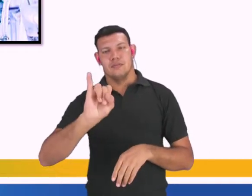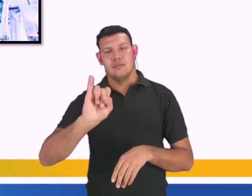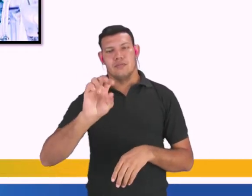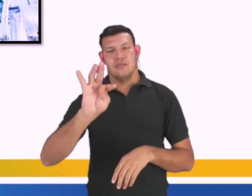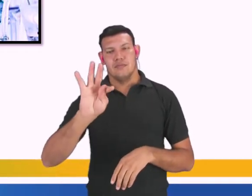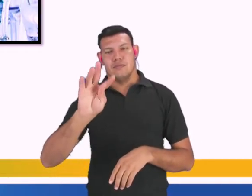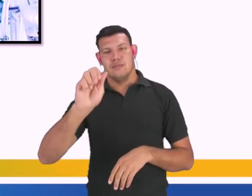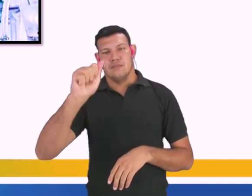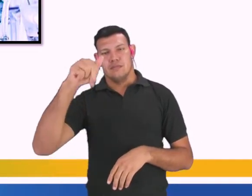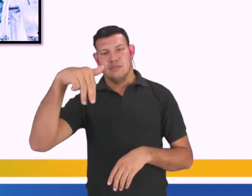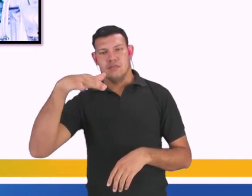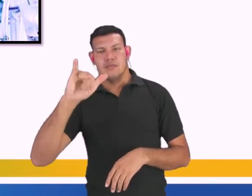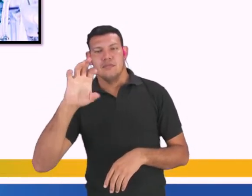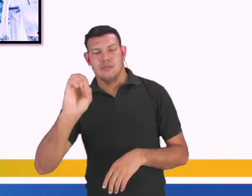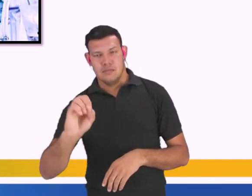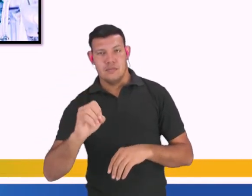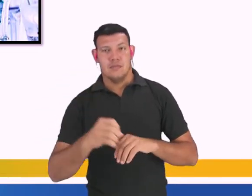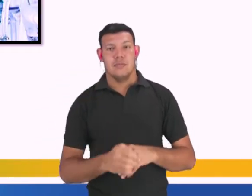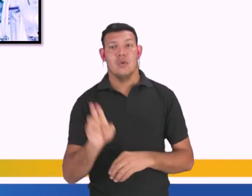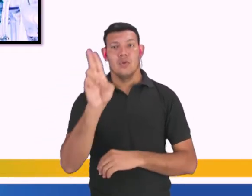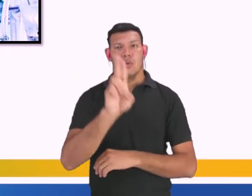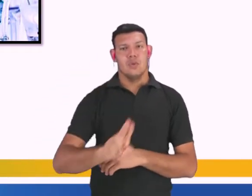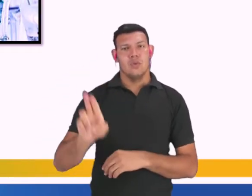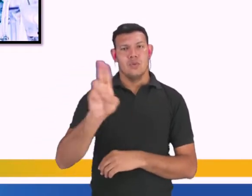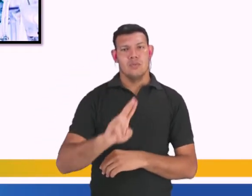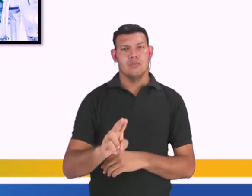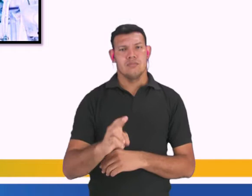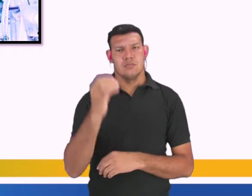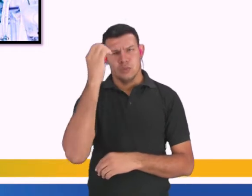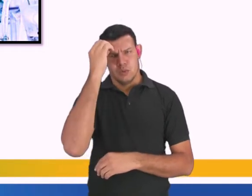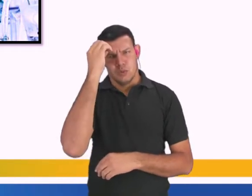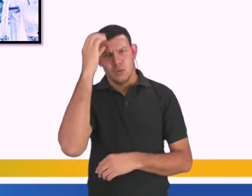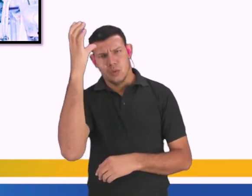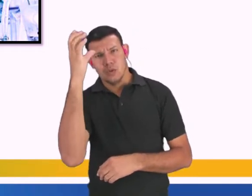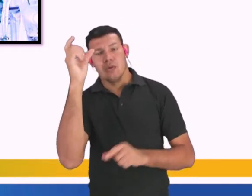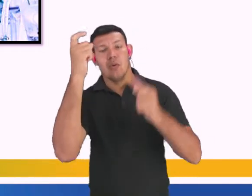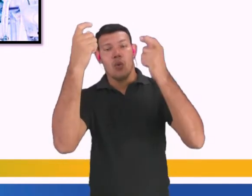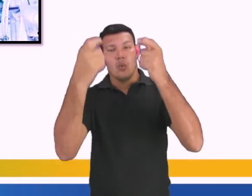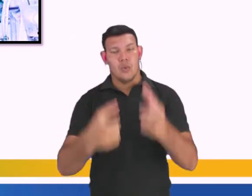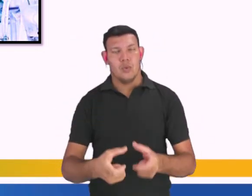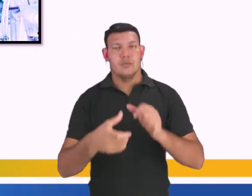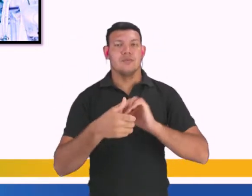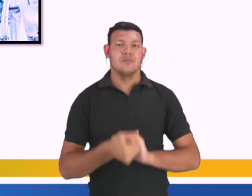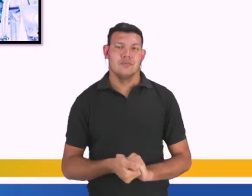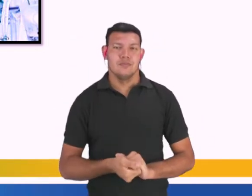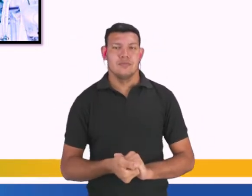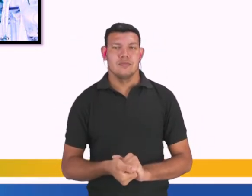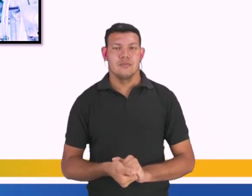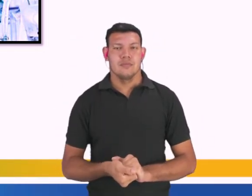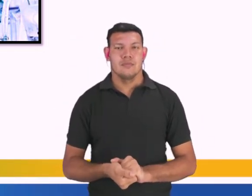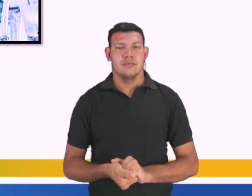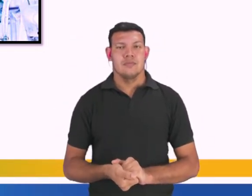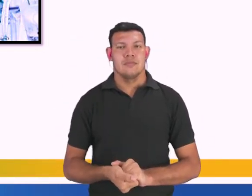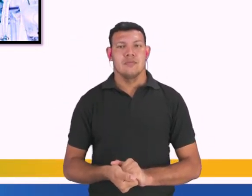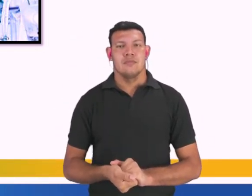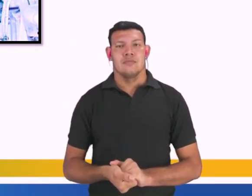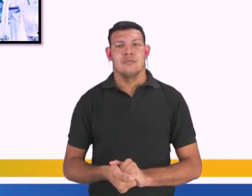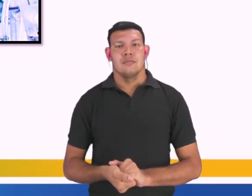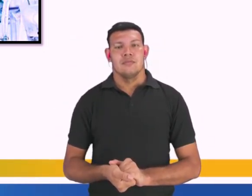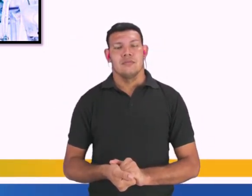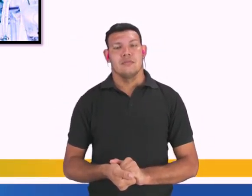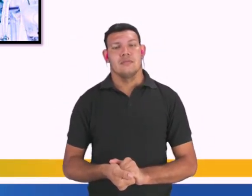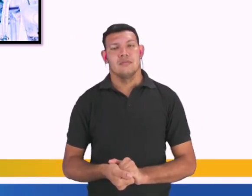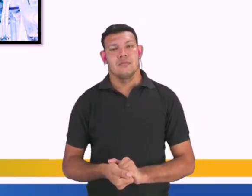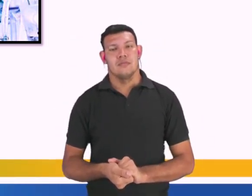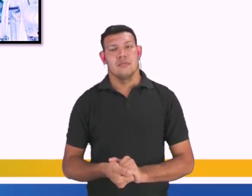Bem, aonde é que nós vamos aplicar o conhecimento da bioquímica? A bioquímica ela é aplicada tanto da